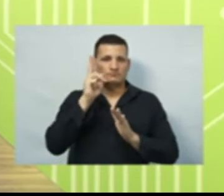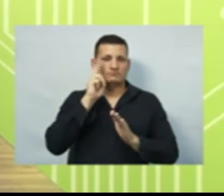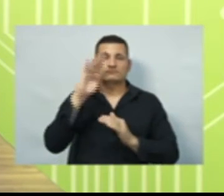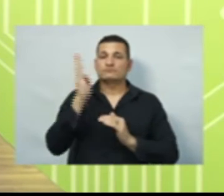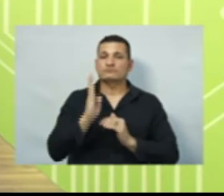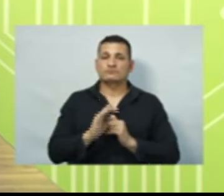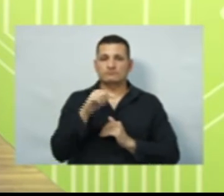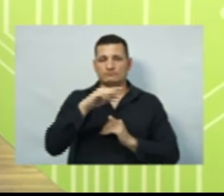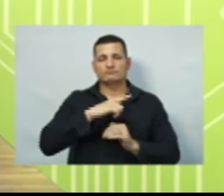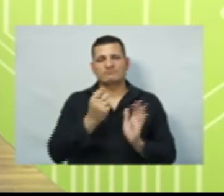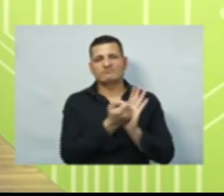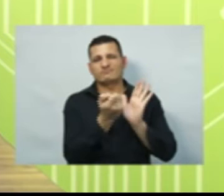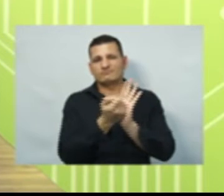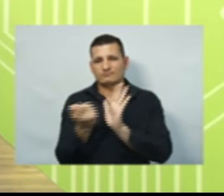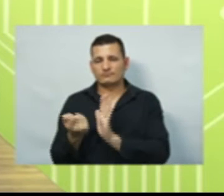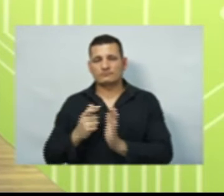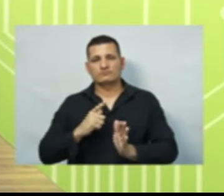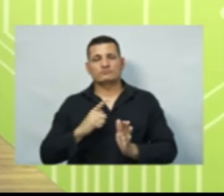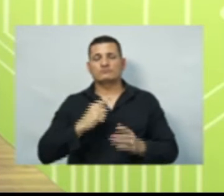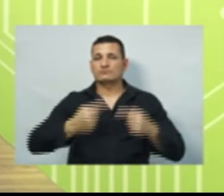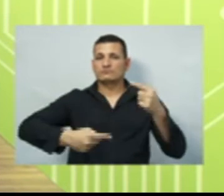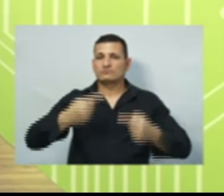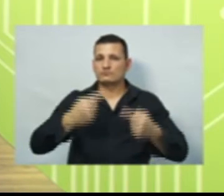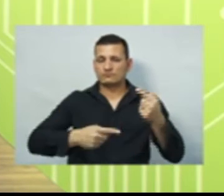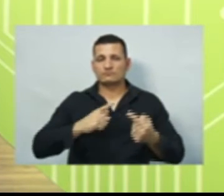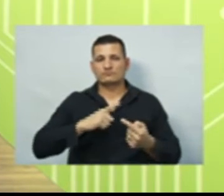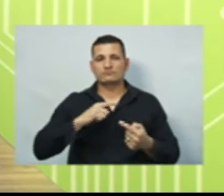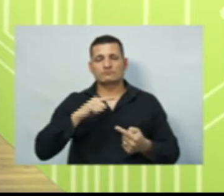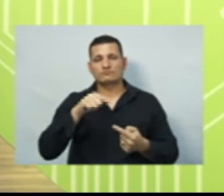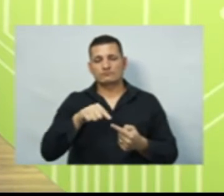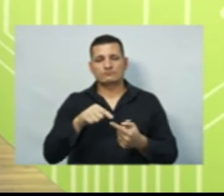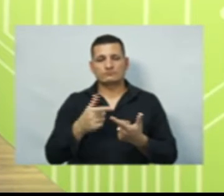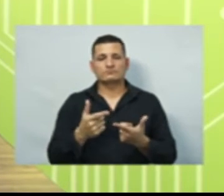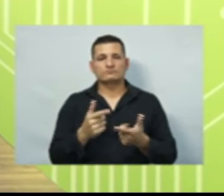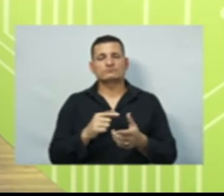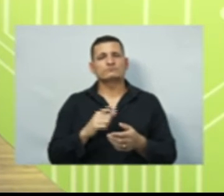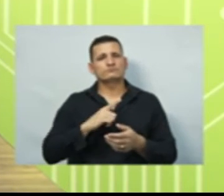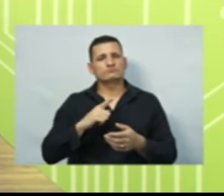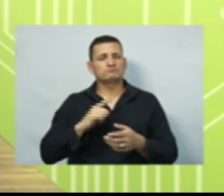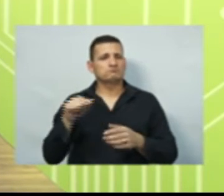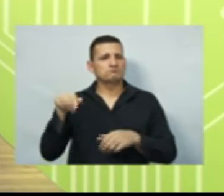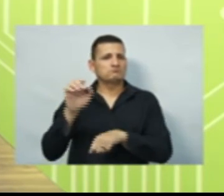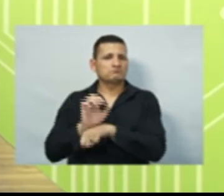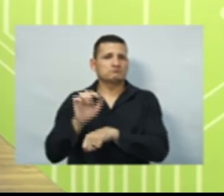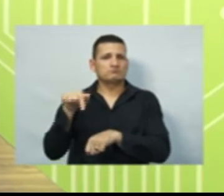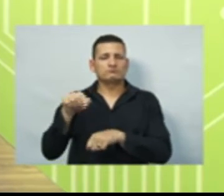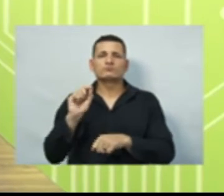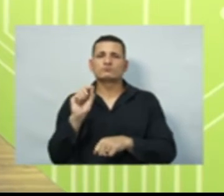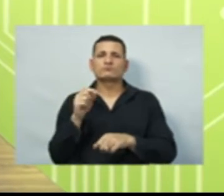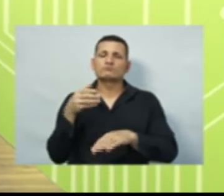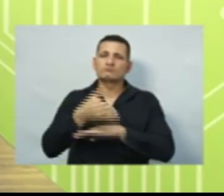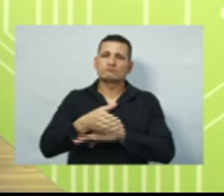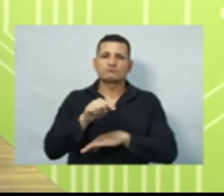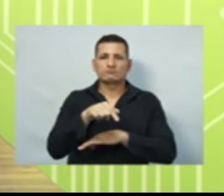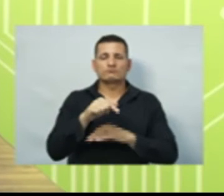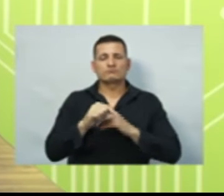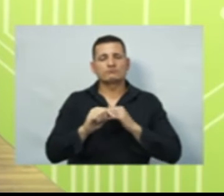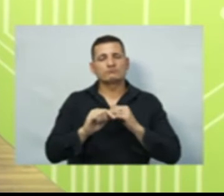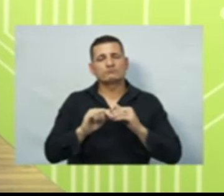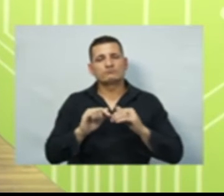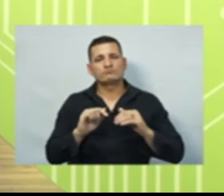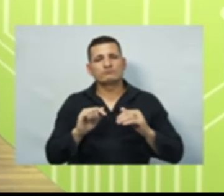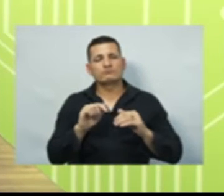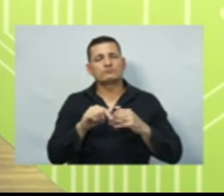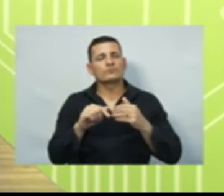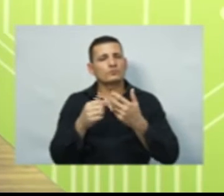por essas políticas desenvolvimentistas. Eles estão muito ligados à intervenção do Estado no sentido de construir questões que vão sanar o que nós